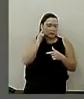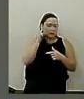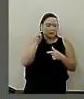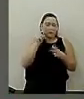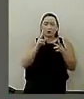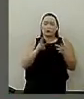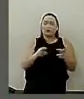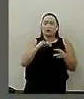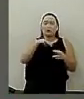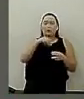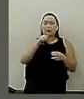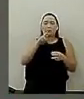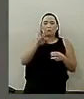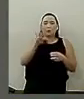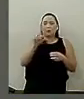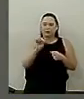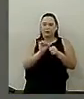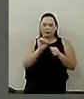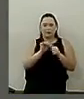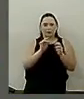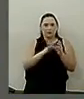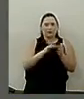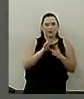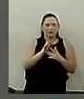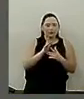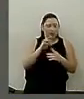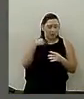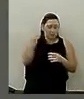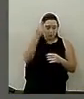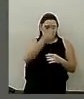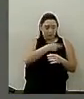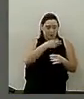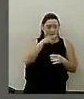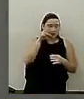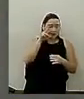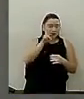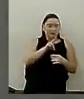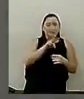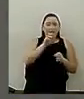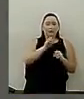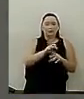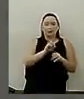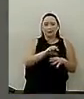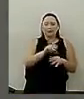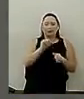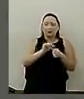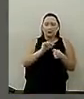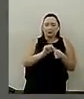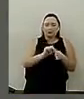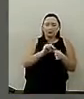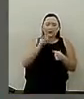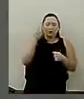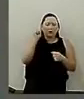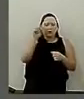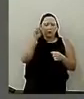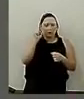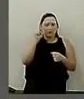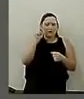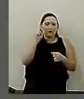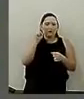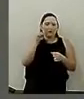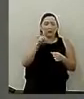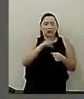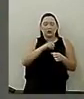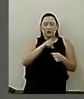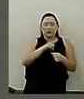com Jesus quando Maria foi ouvir o seu sermão enquanto ela estava cuidando da hospedagem das pessoas dentro da sua casa.